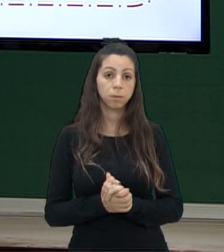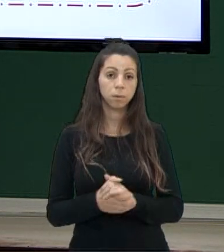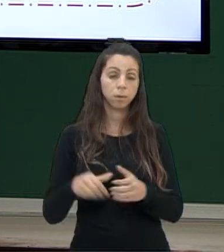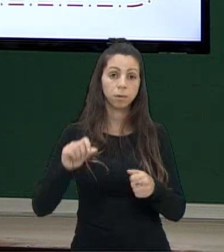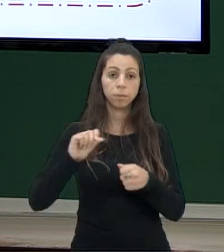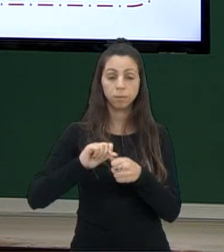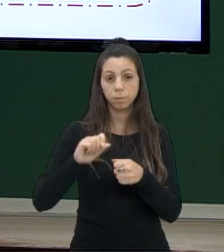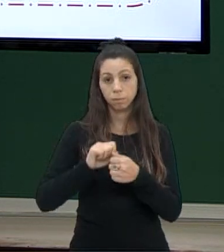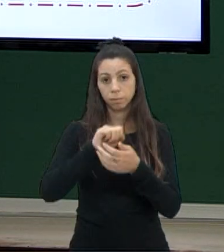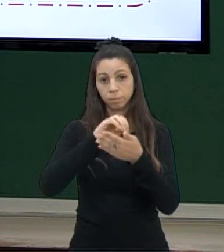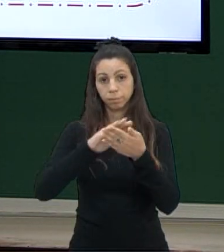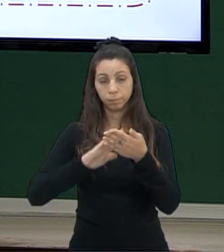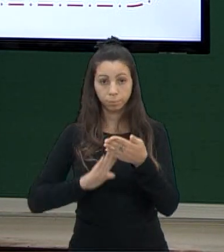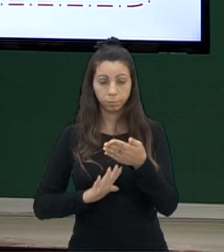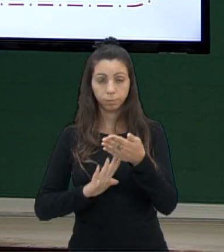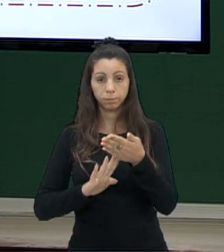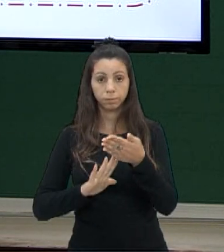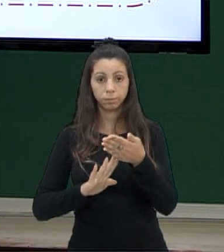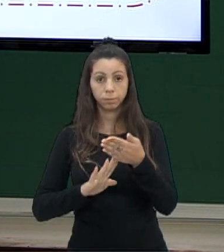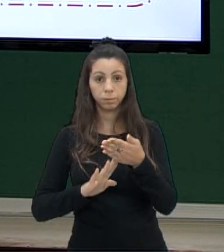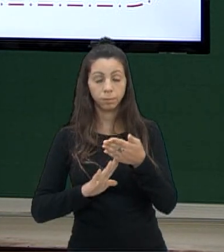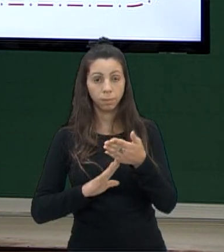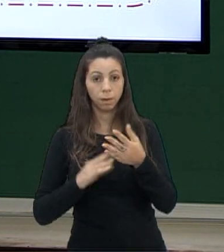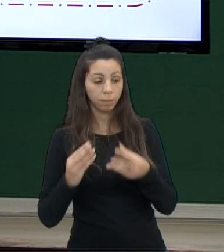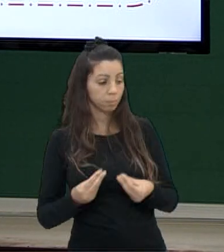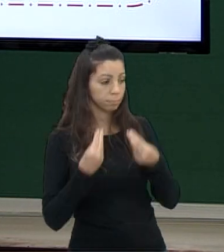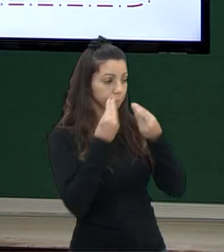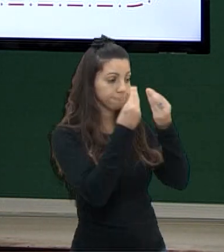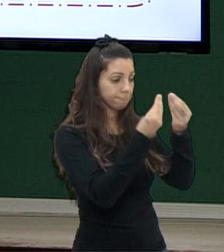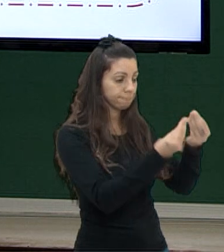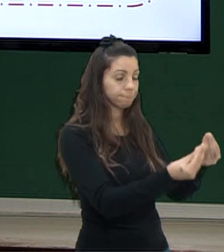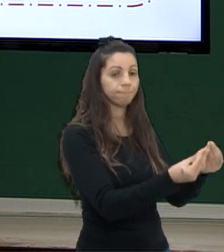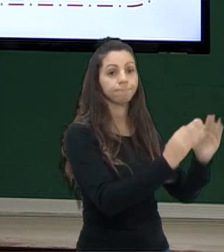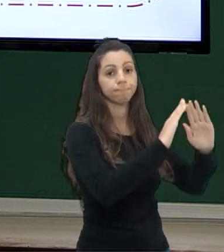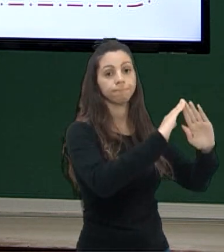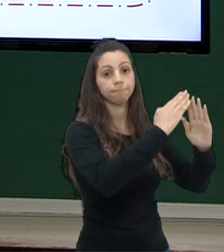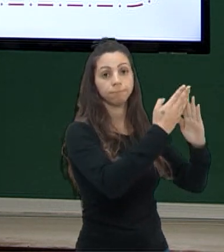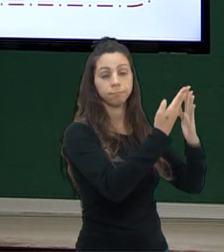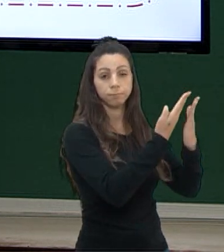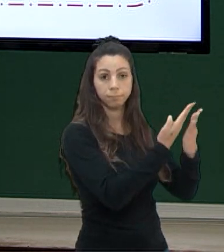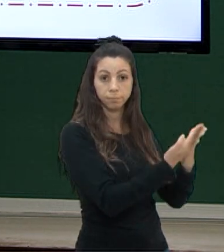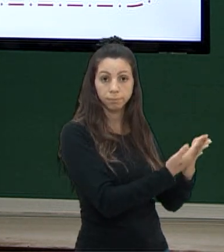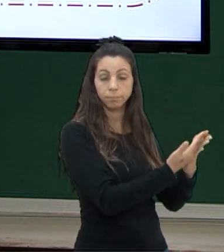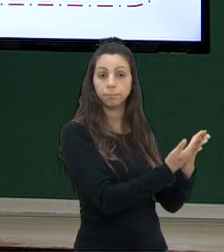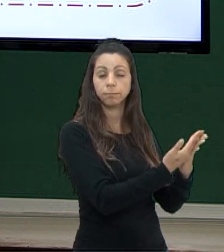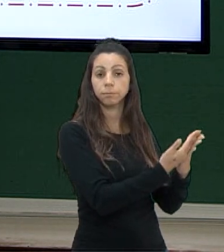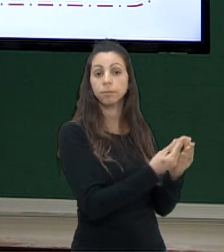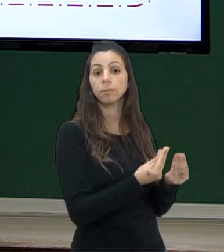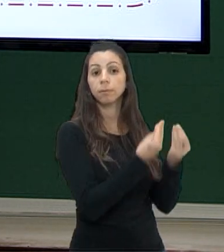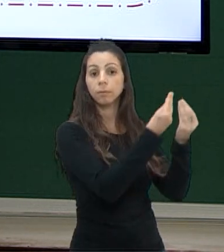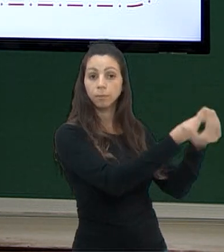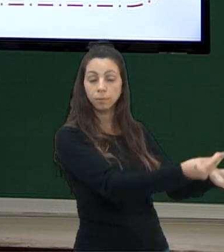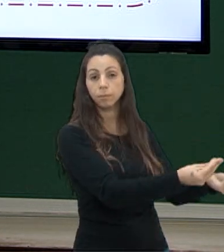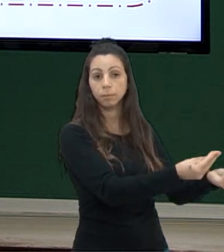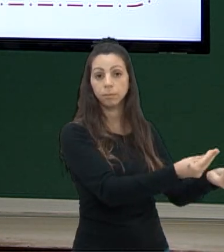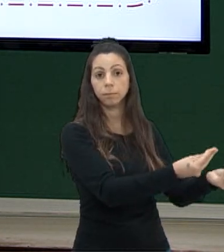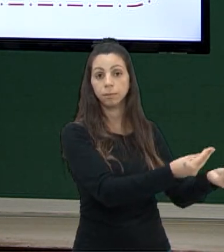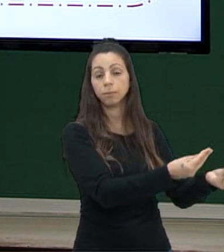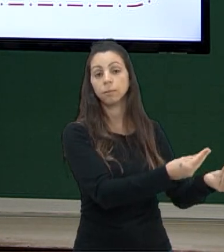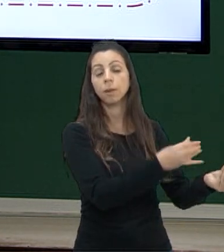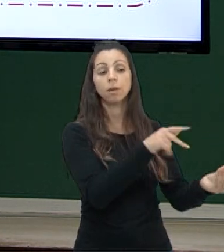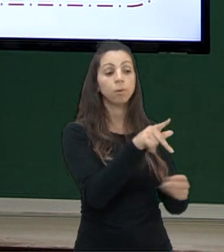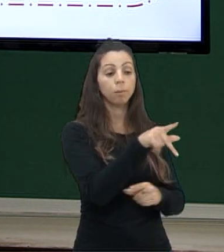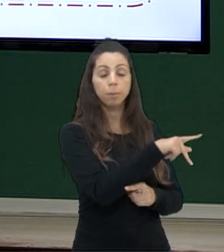essas atividades e deve procurar a sua escola dentro dos prazos estabelecidos para entregar essas atividades para que o